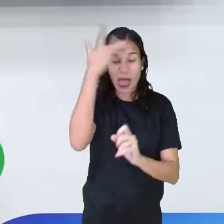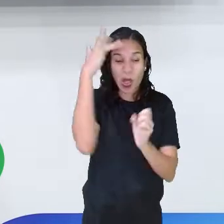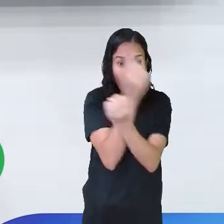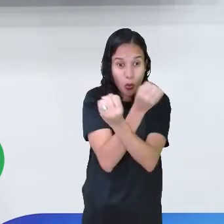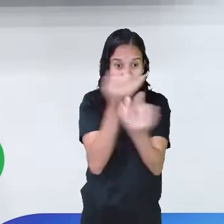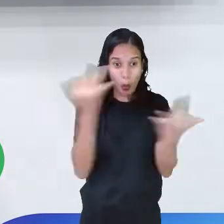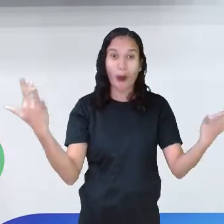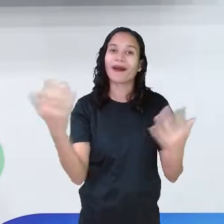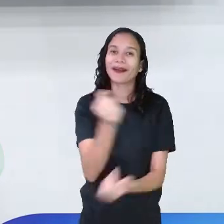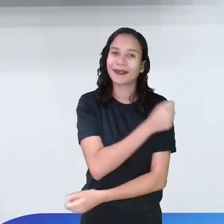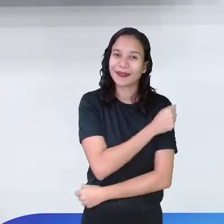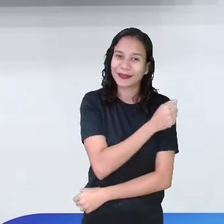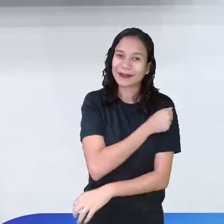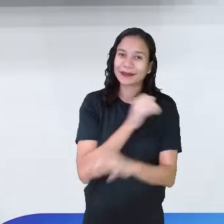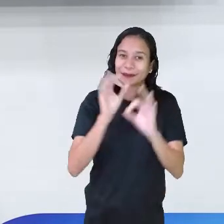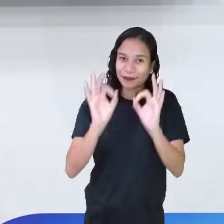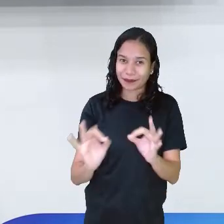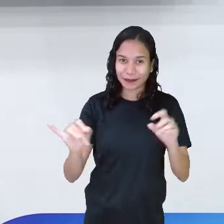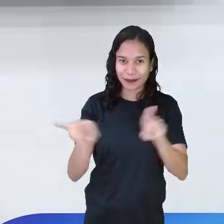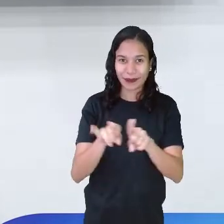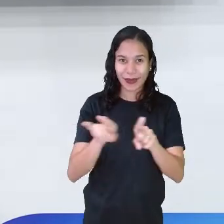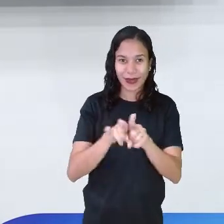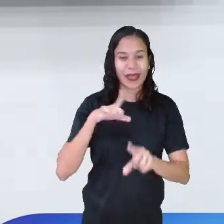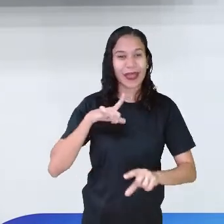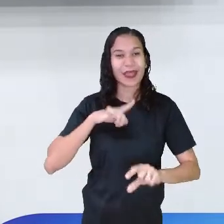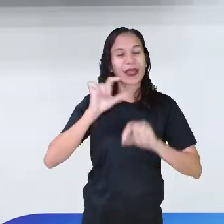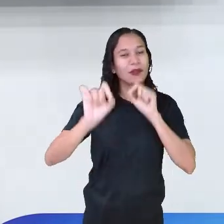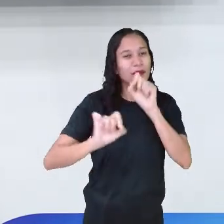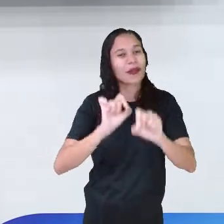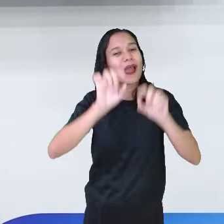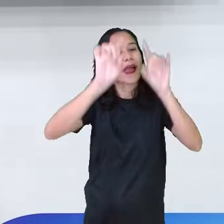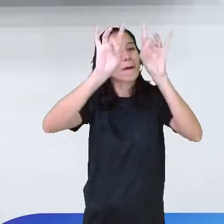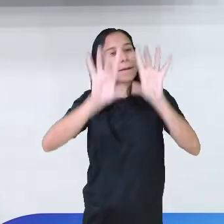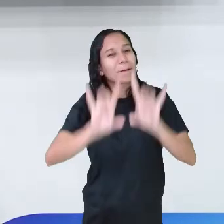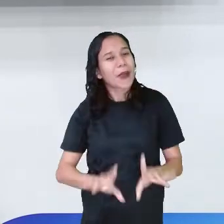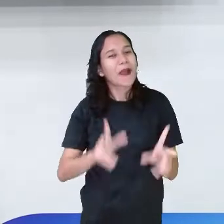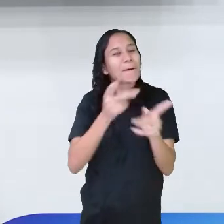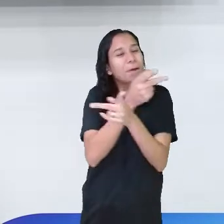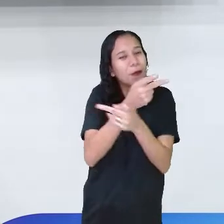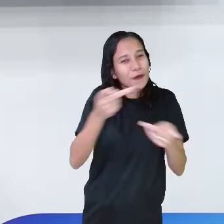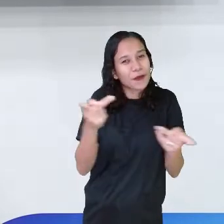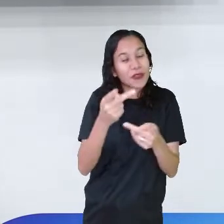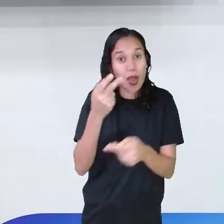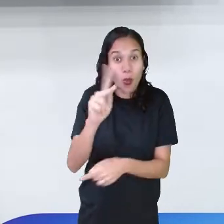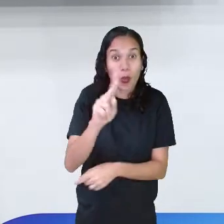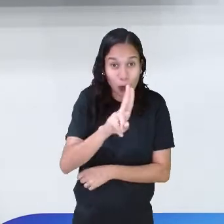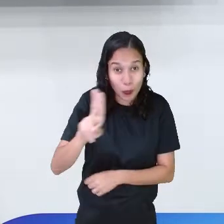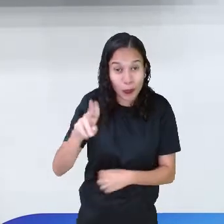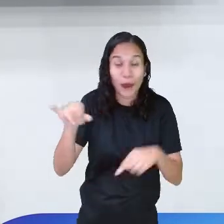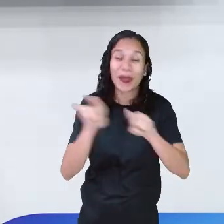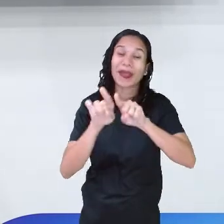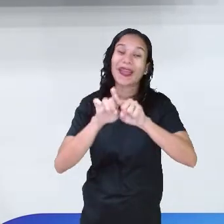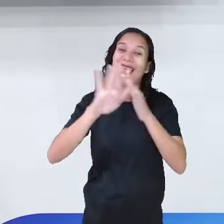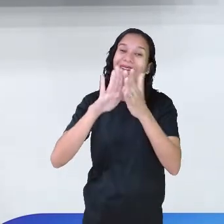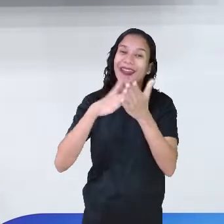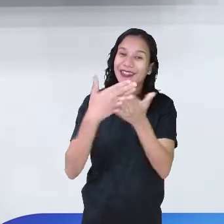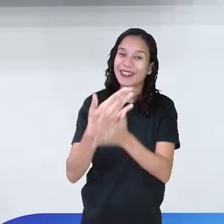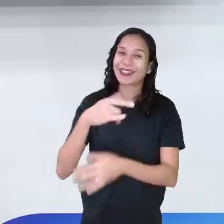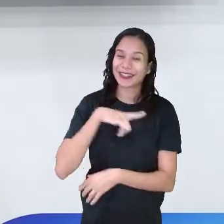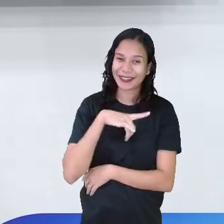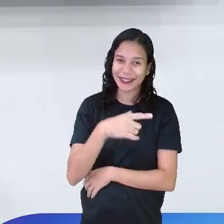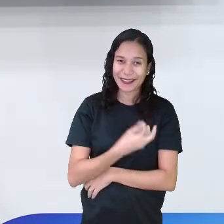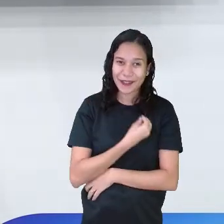maior de estudantes. E para trazer aquela mensagem especial, com o teu nome, com o nome da tua escola,